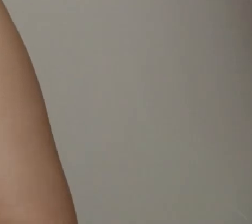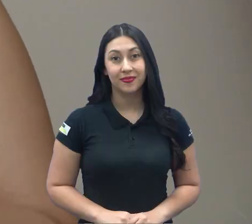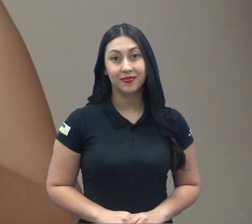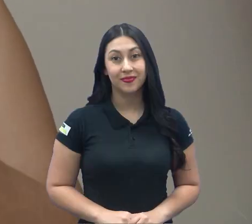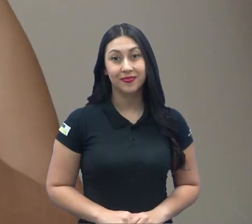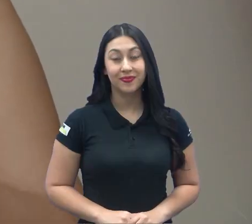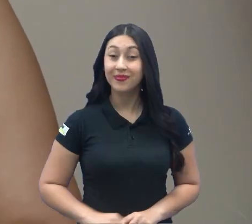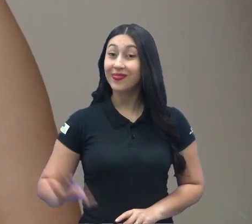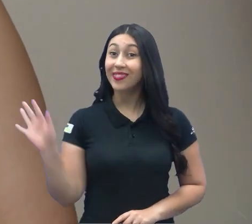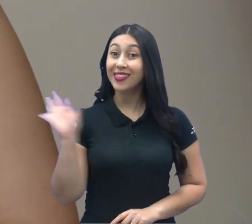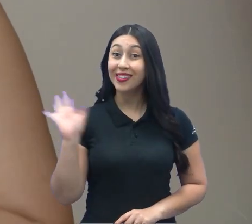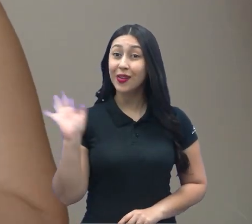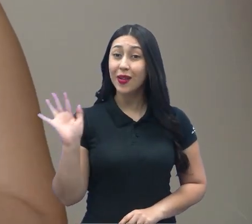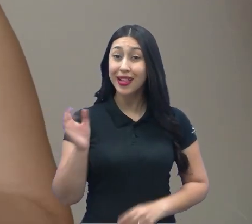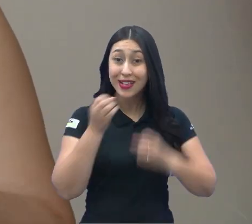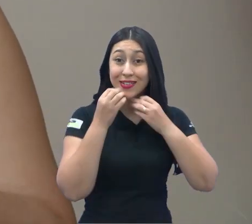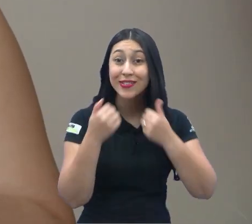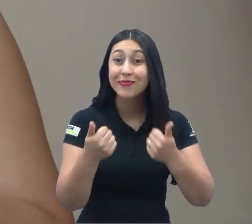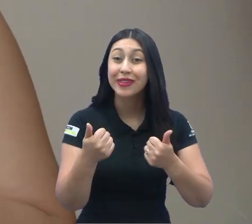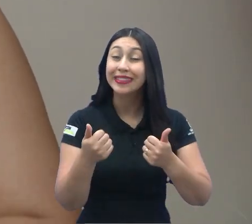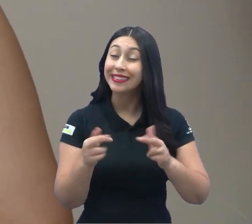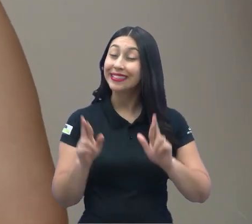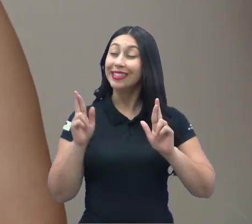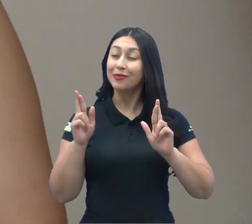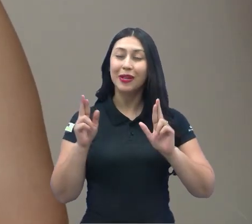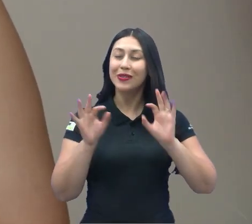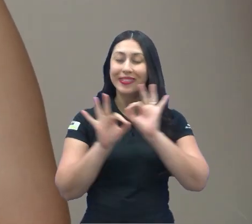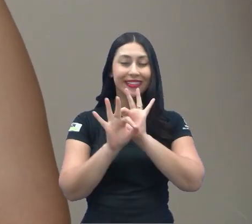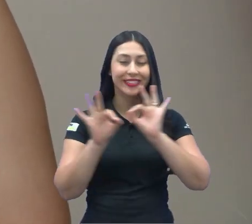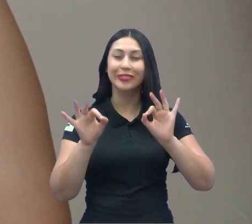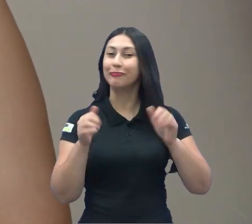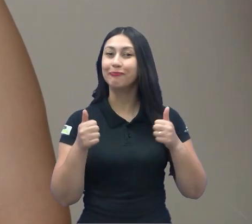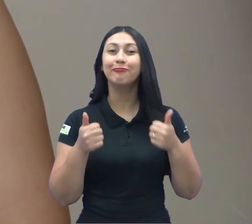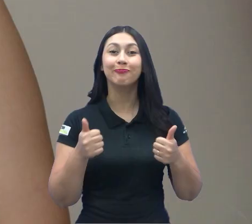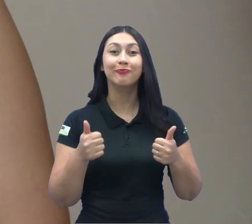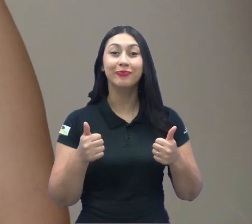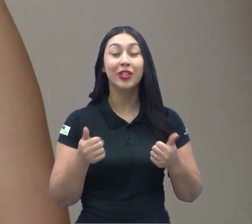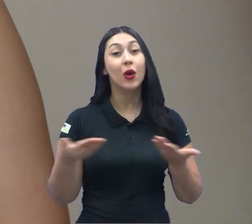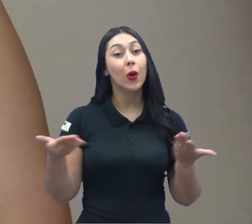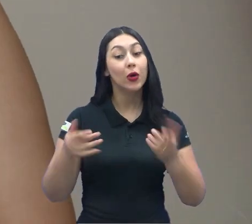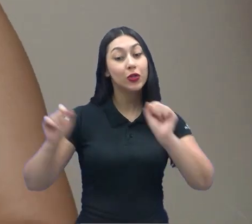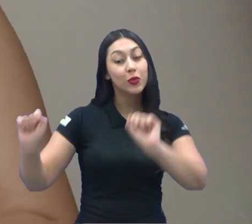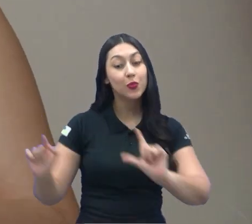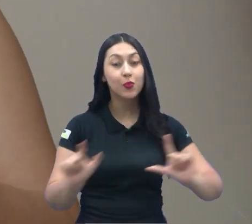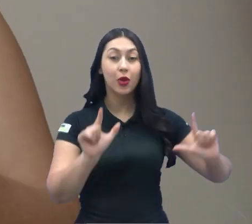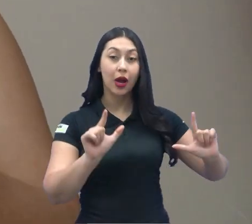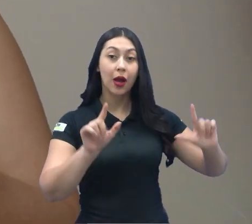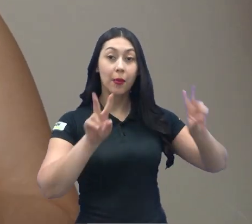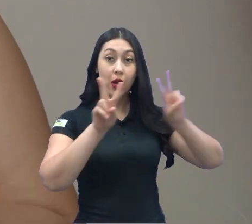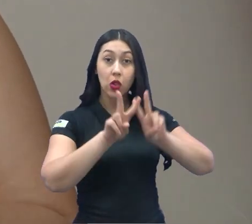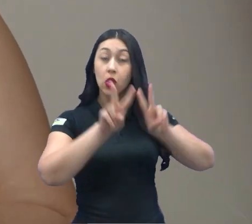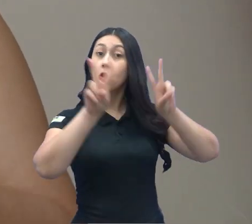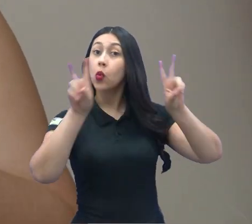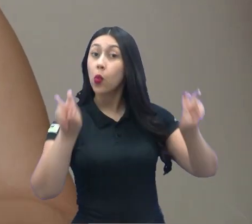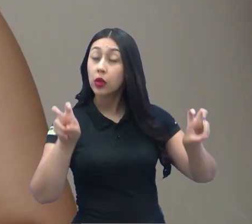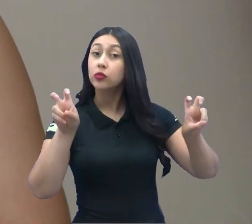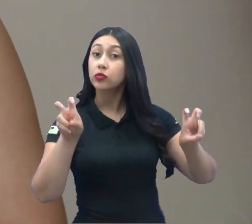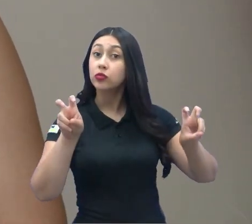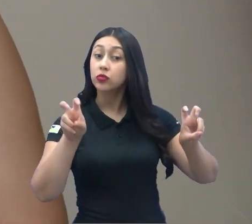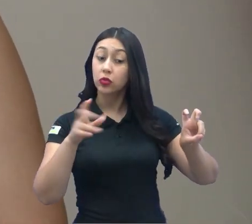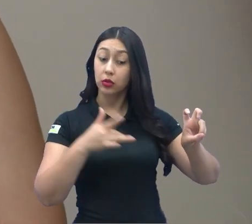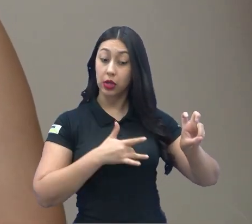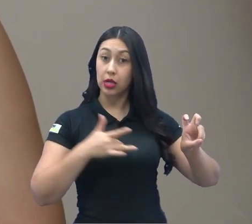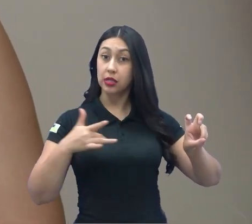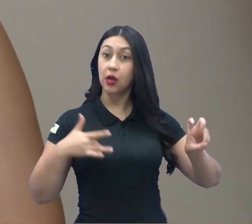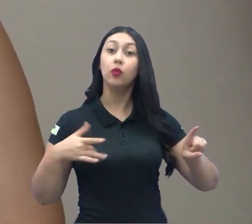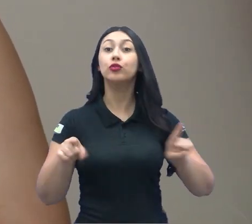Olá, como você está? Espero que tudo certo. O De Bem com Você de hoje vai falar sobre um tema que mexe não só com a saúde, mas também